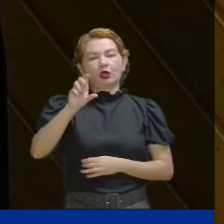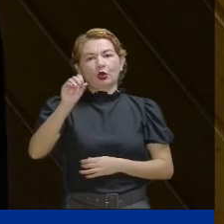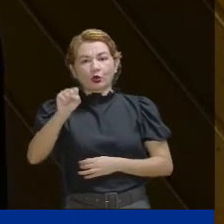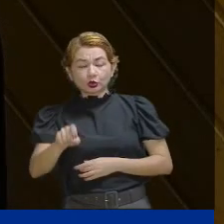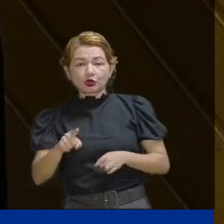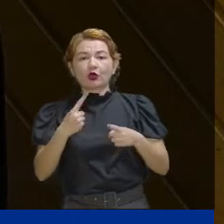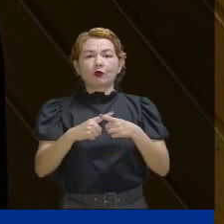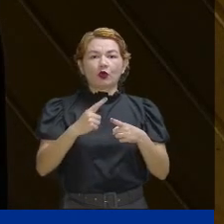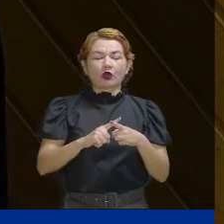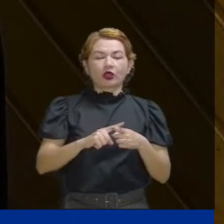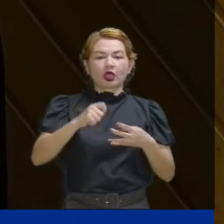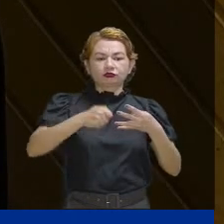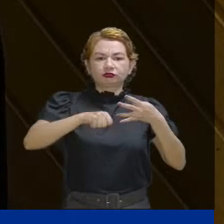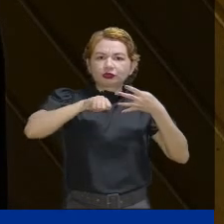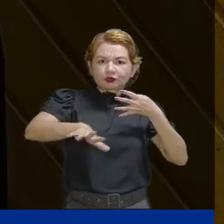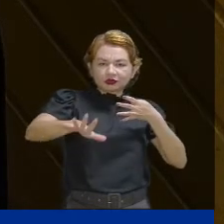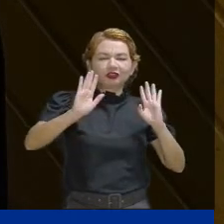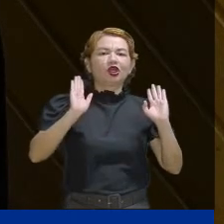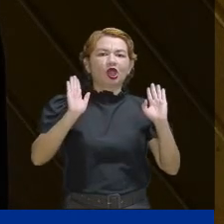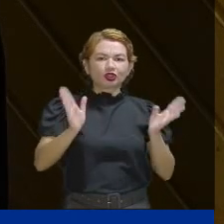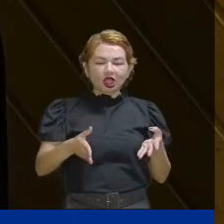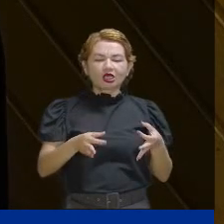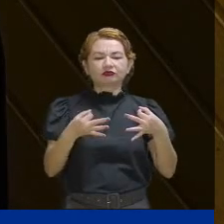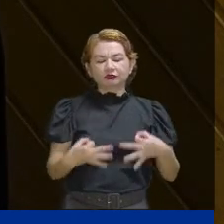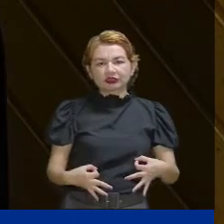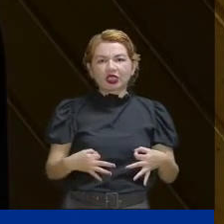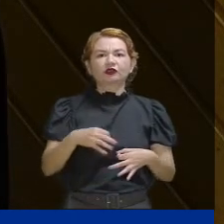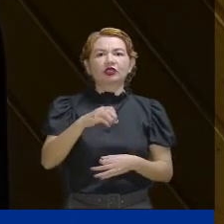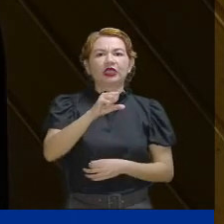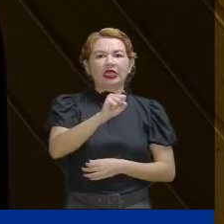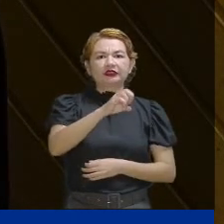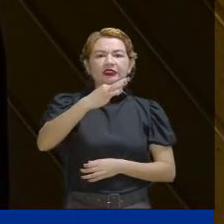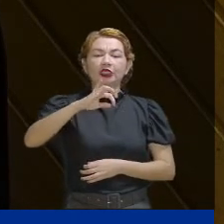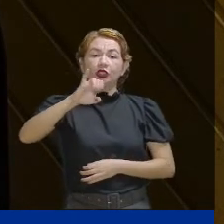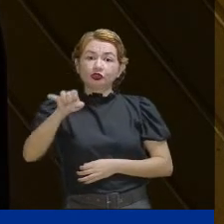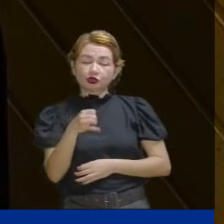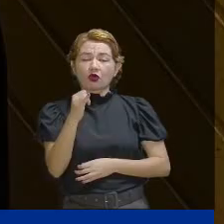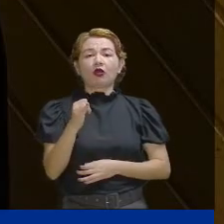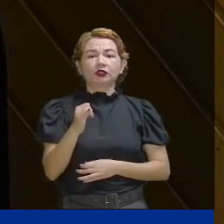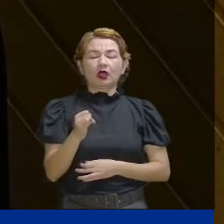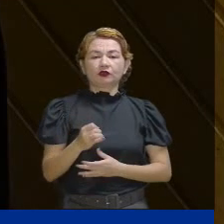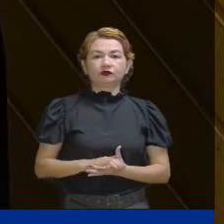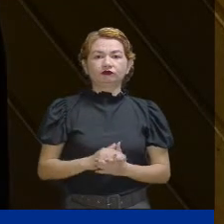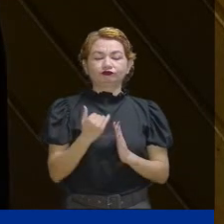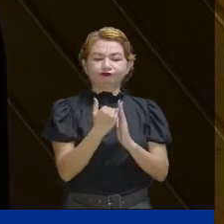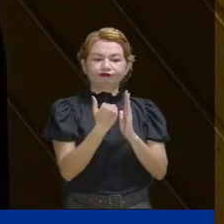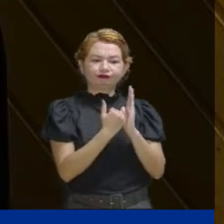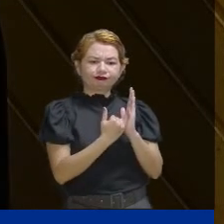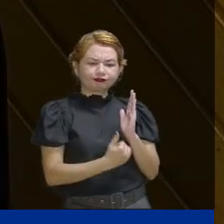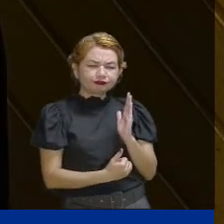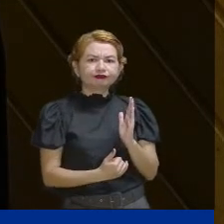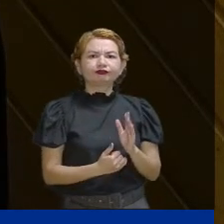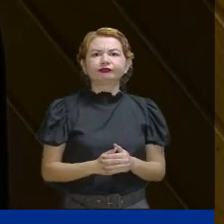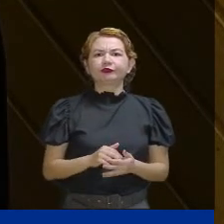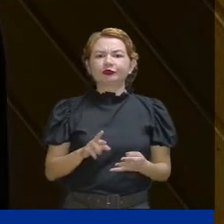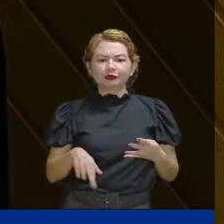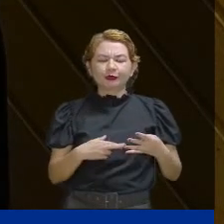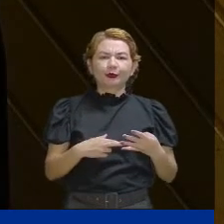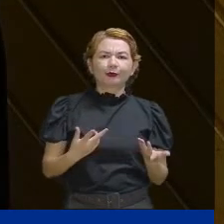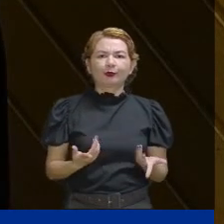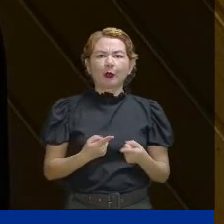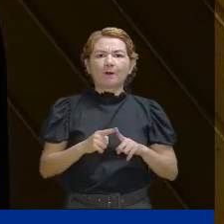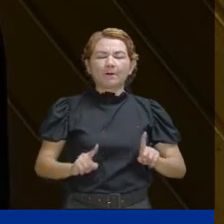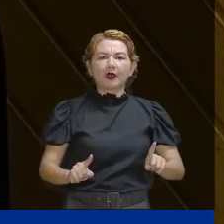que, conforme a jurisprudência consolidada do STJ, não é possível aplicar o princípio da fungibilidade recursal para